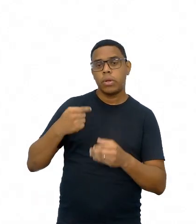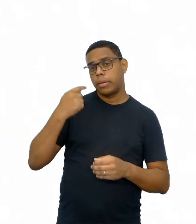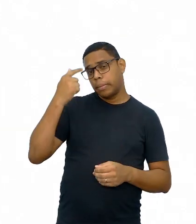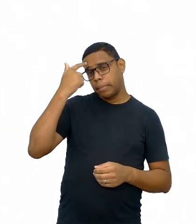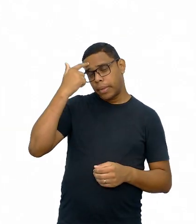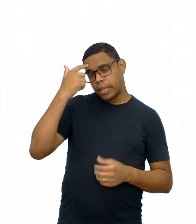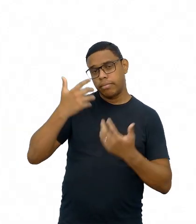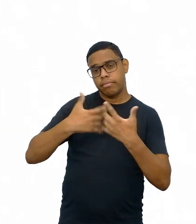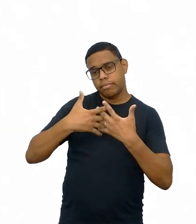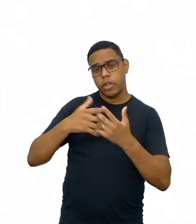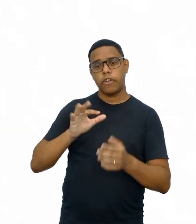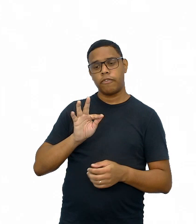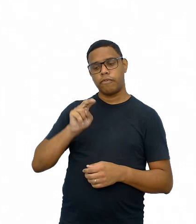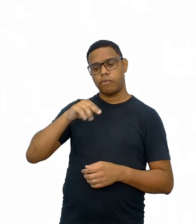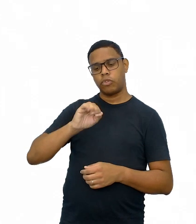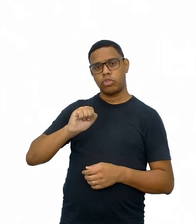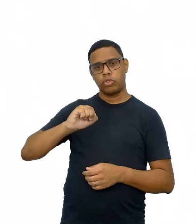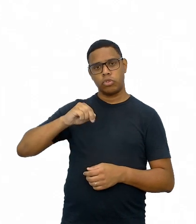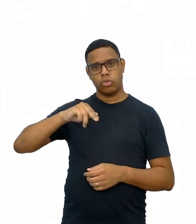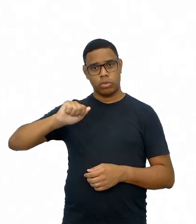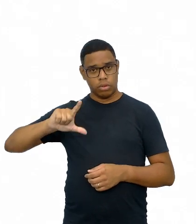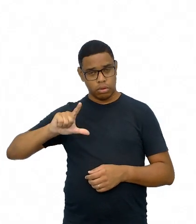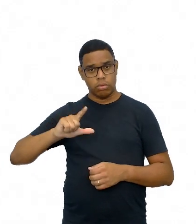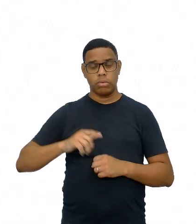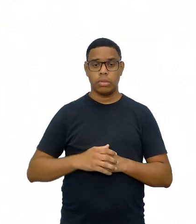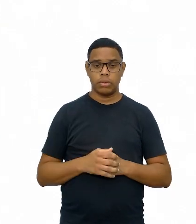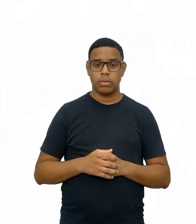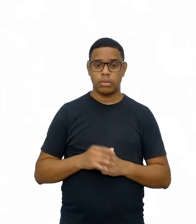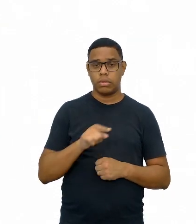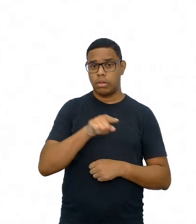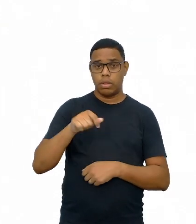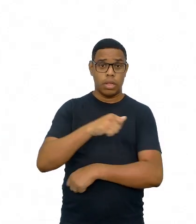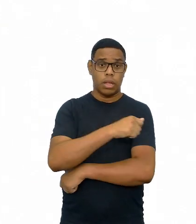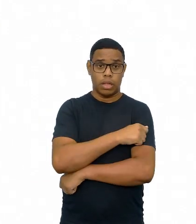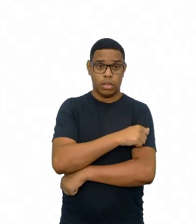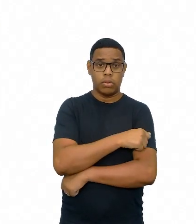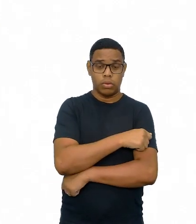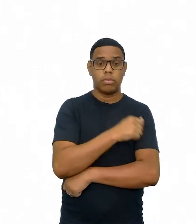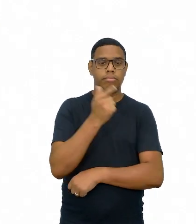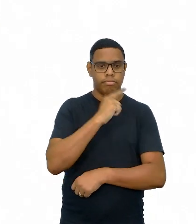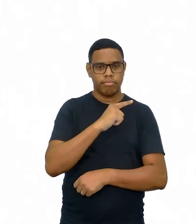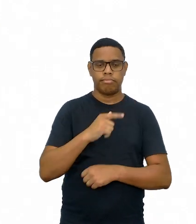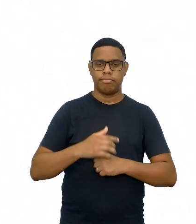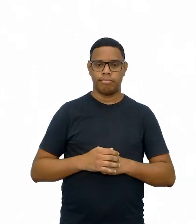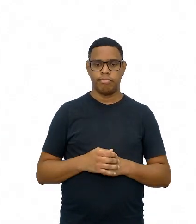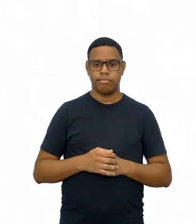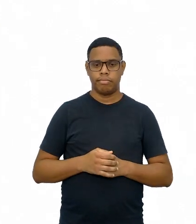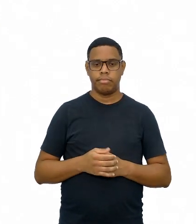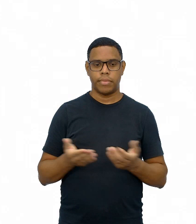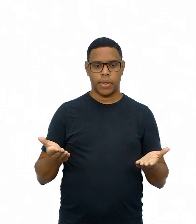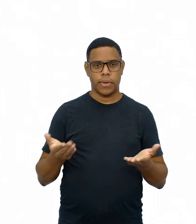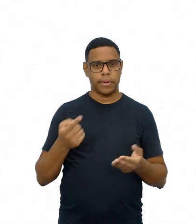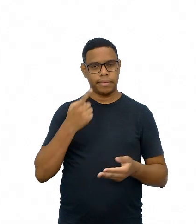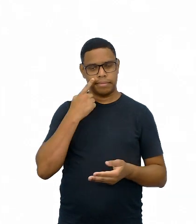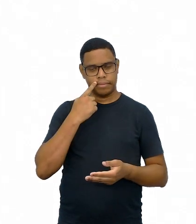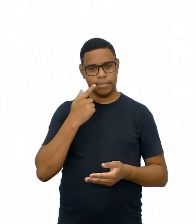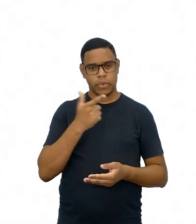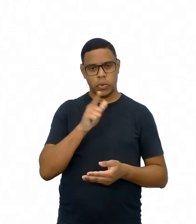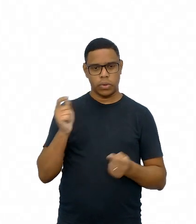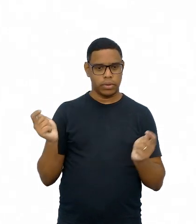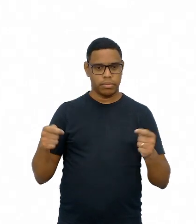pensamento funcional, né, que os estudantes vão realizando aí. Então, vamos olhar para a nossa